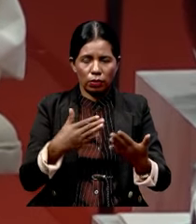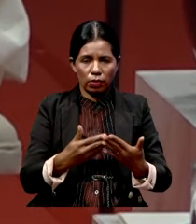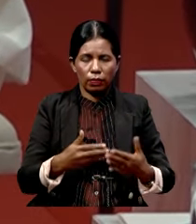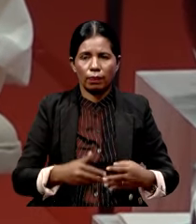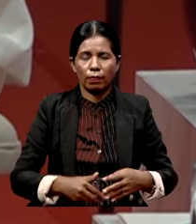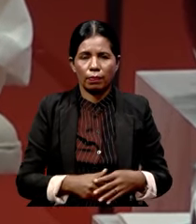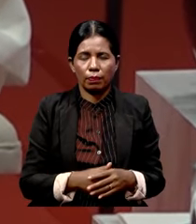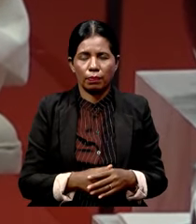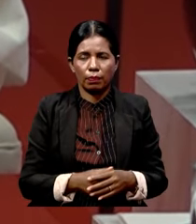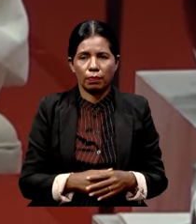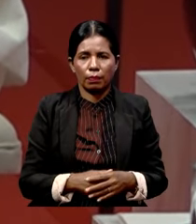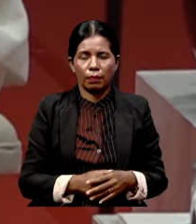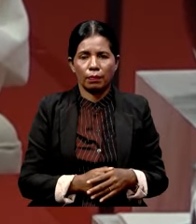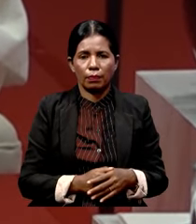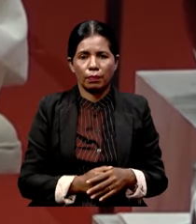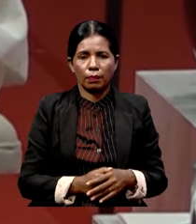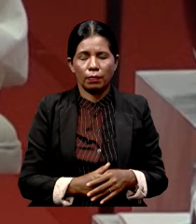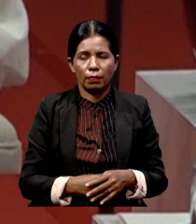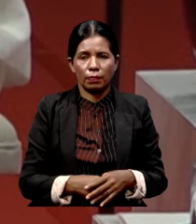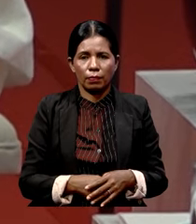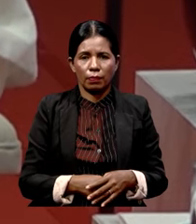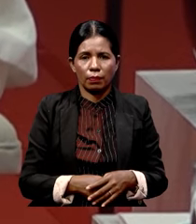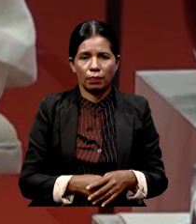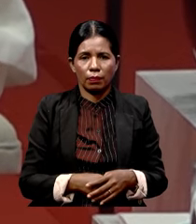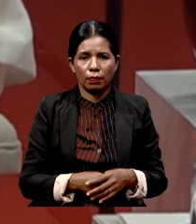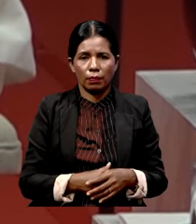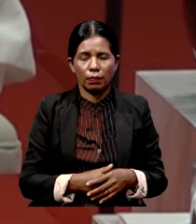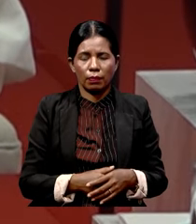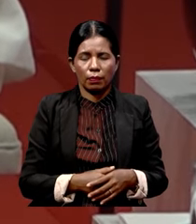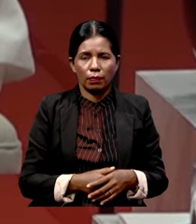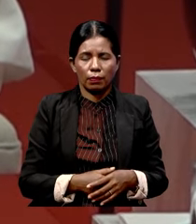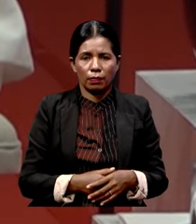consentido recordar anche o rol da família.